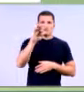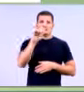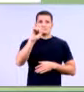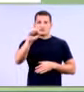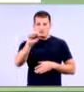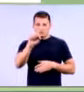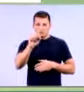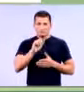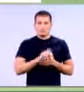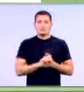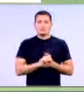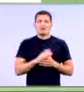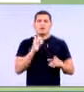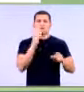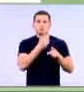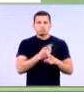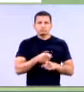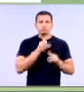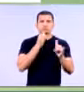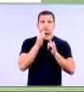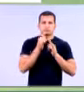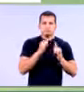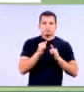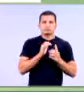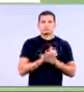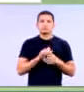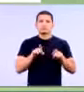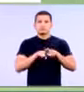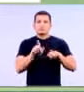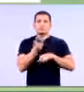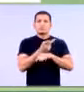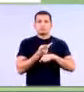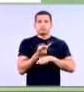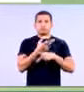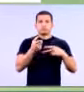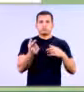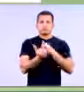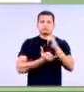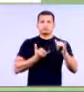para encontrar informação e a navegação como você